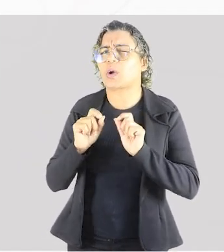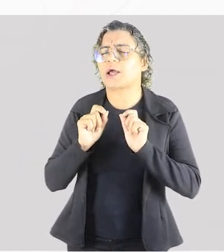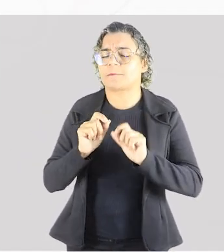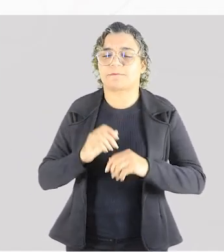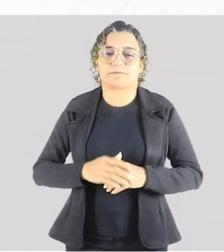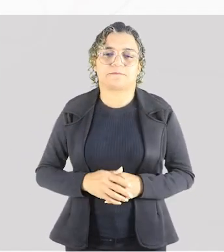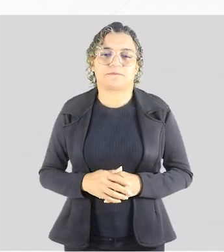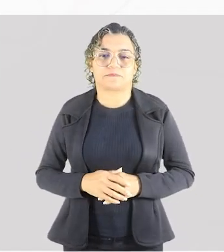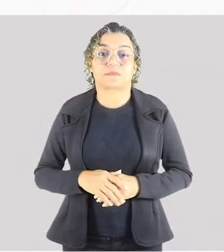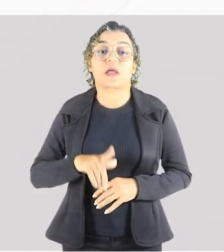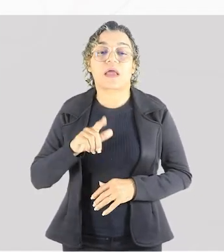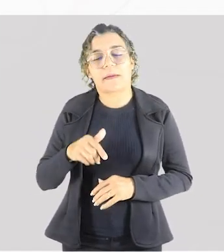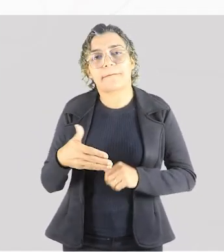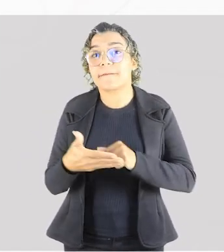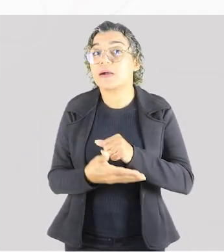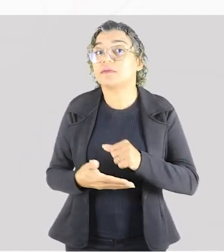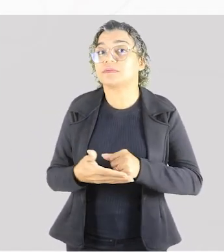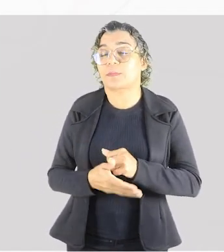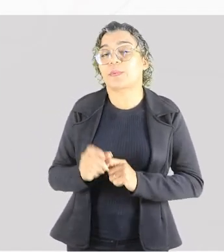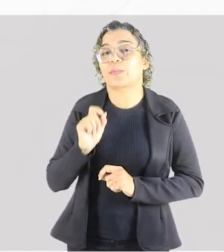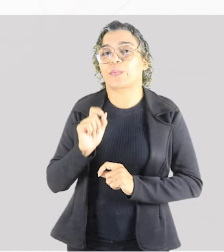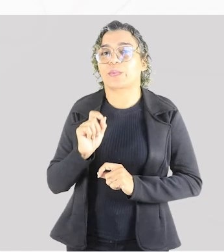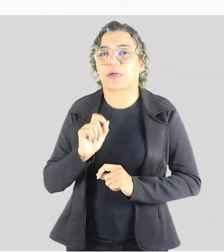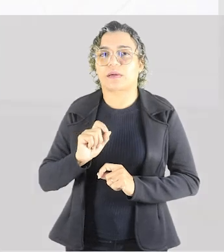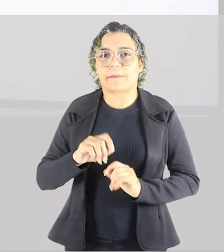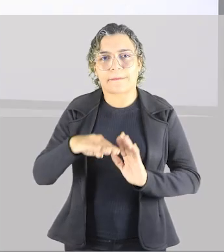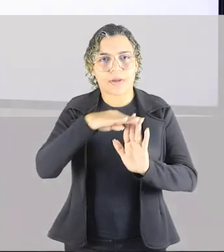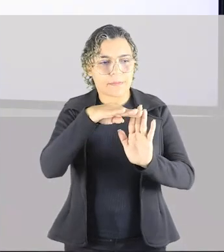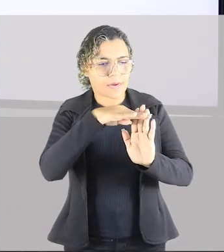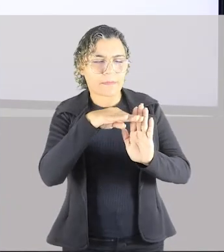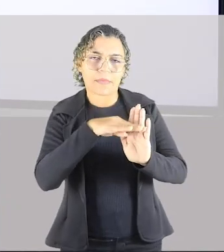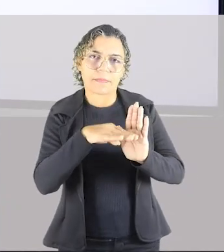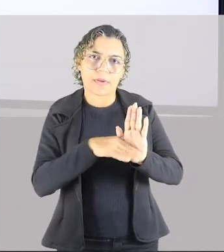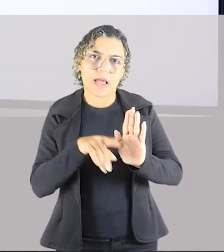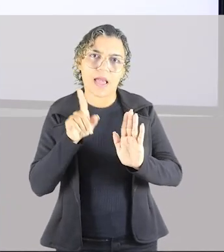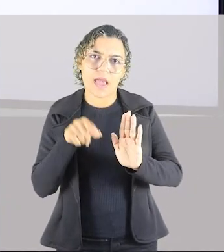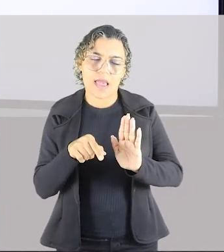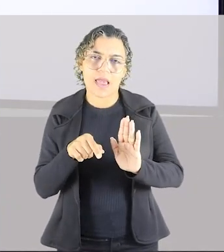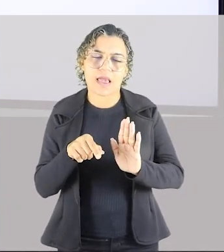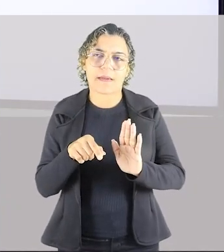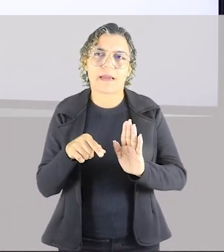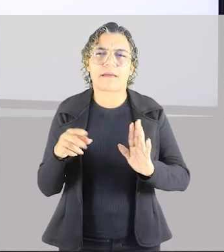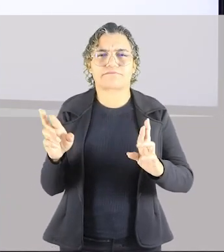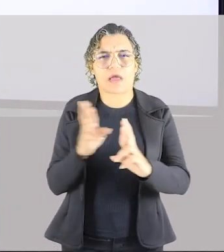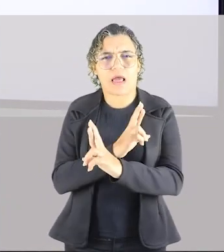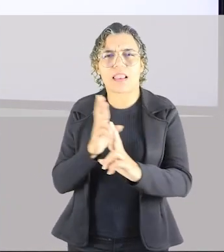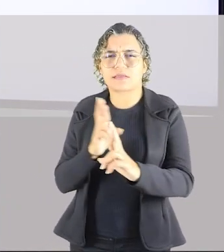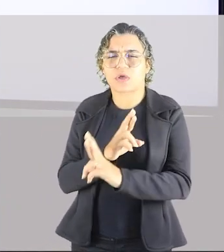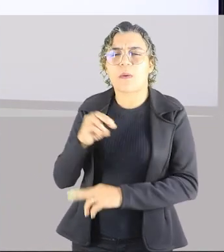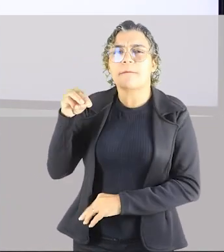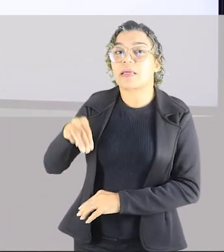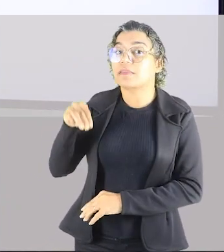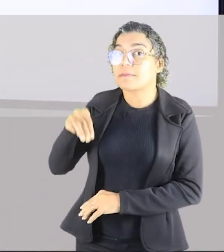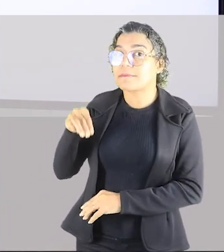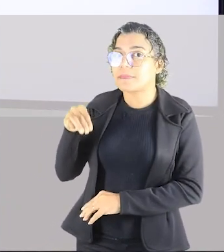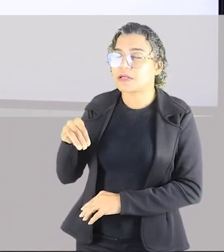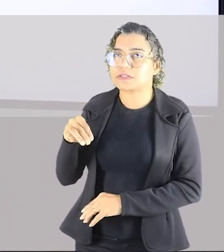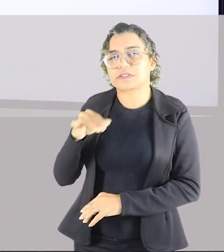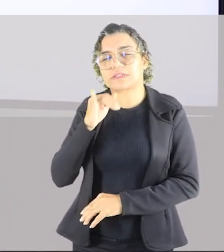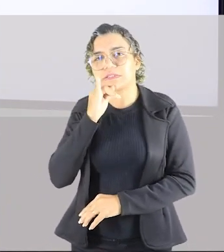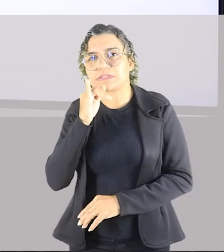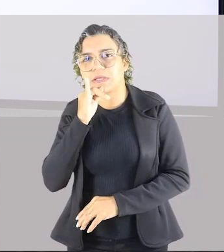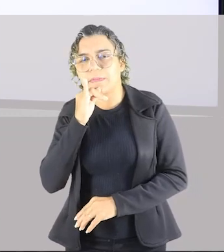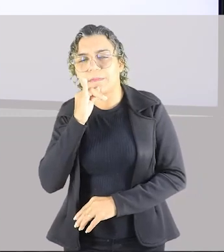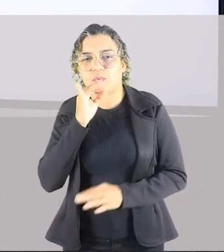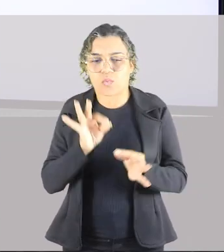cartográfica? Basicamente, a escala ela é uma relação matemática, sendo na prática o